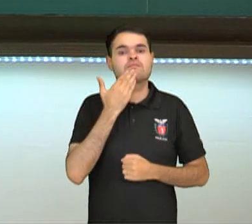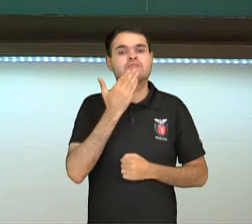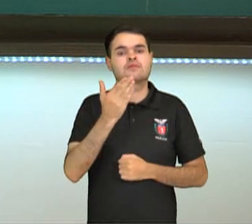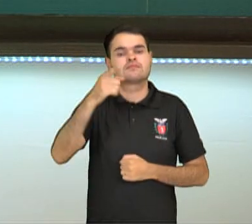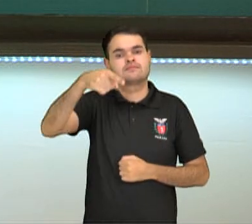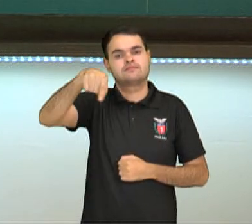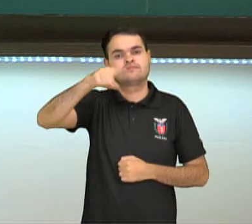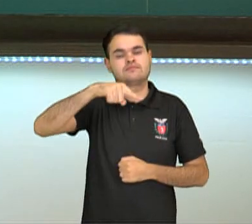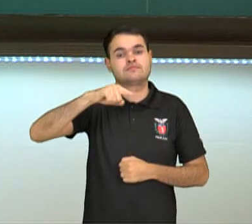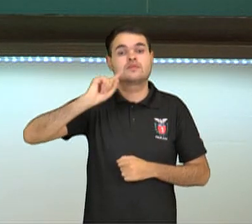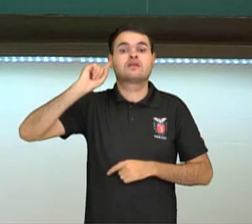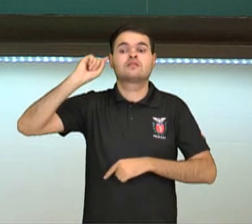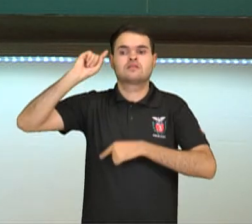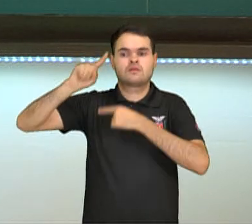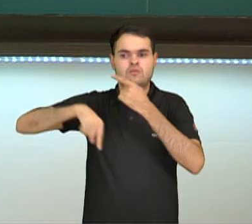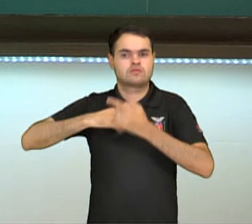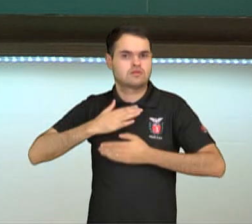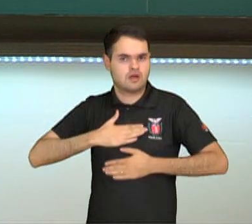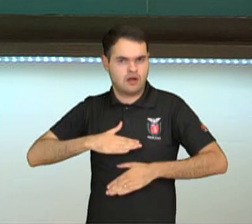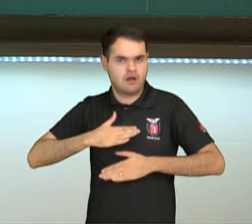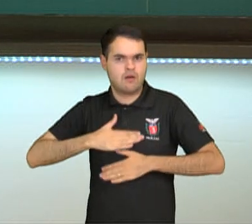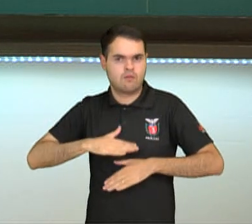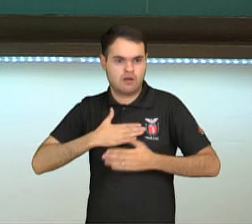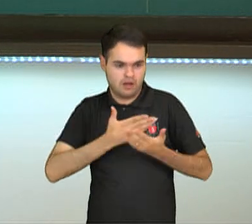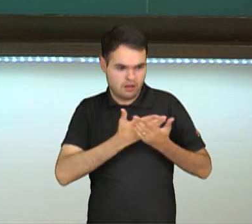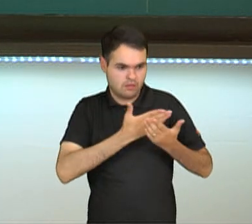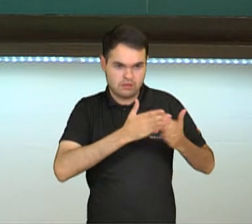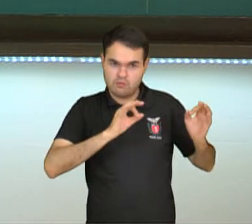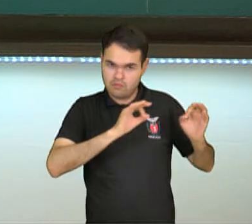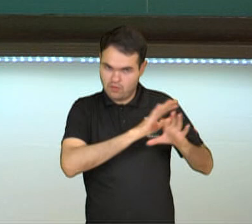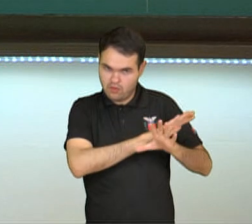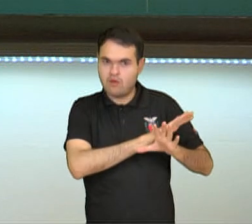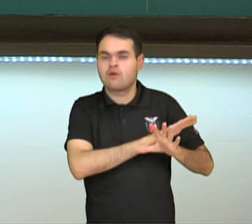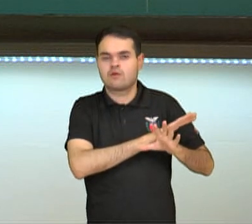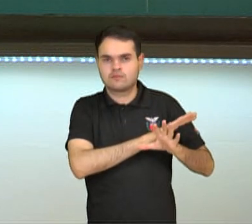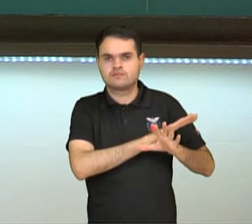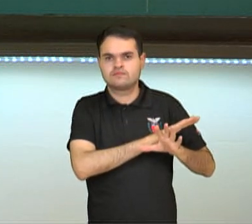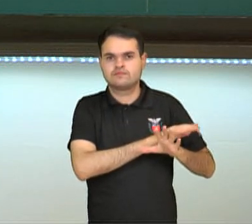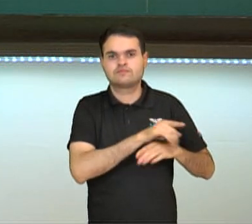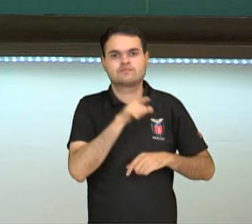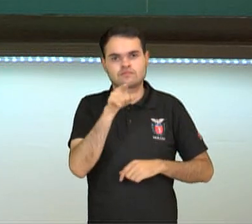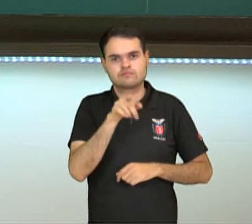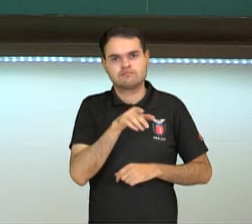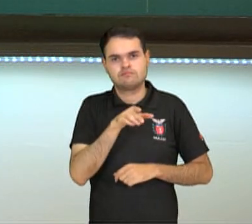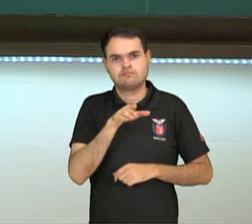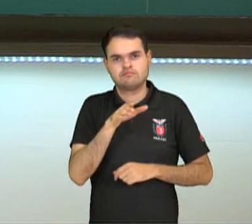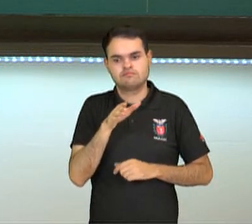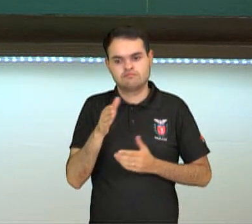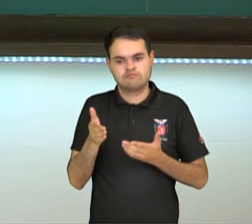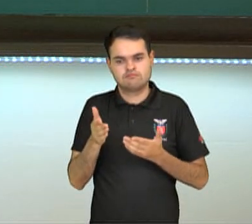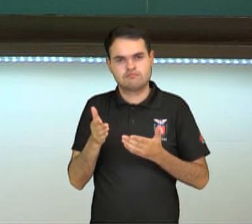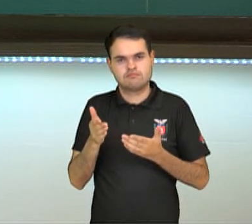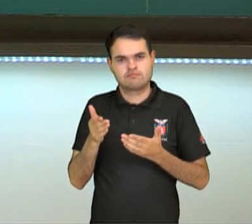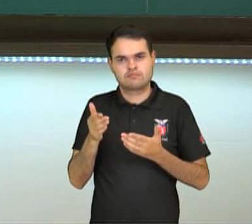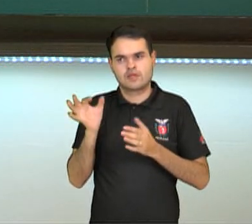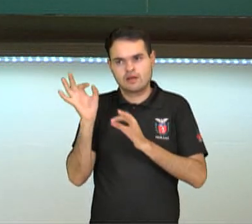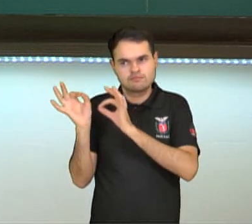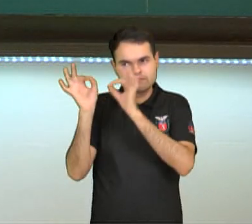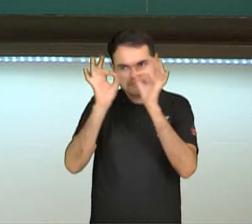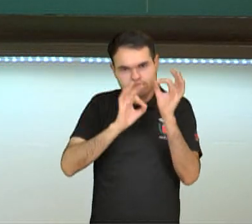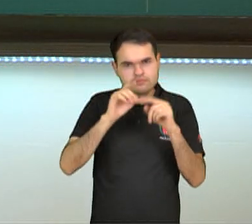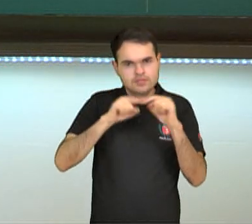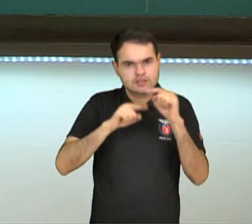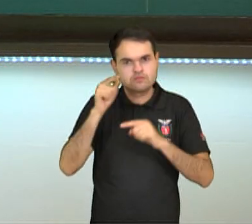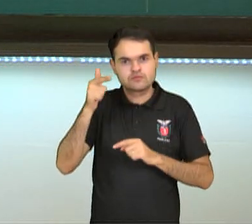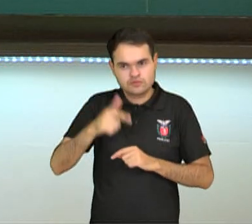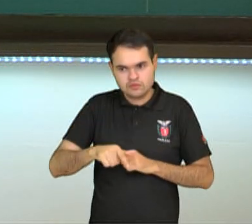você? Depois que você terminar as suas aulas, você vai voltar nesse material e vai fazer